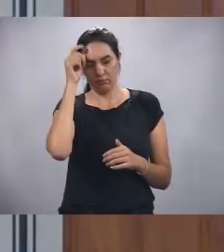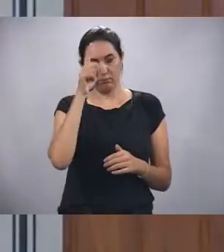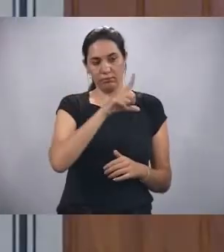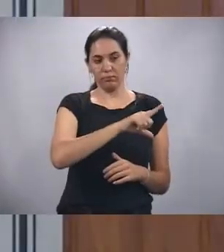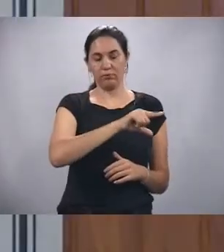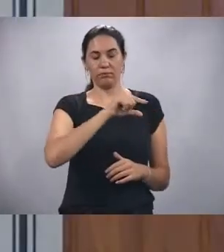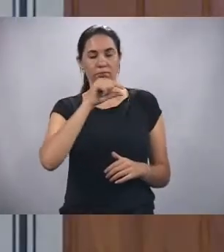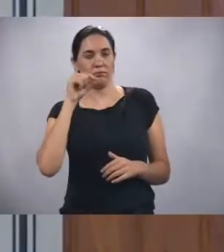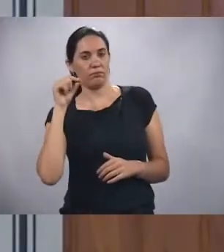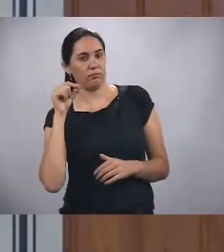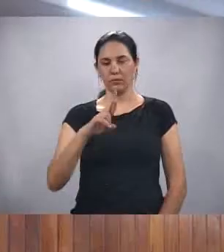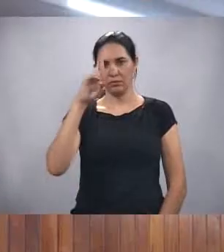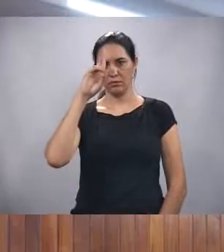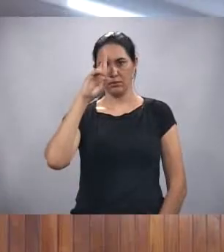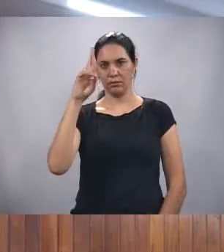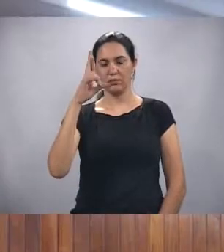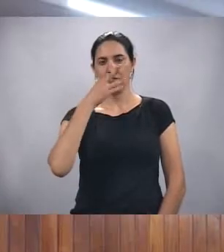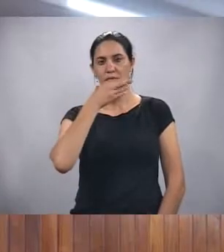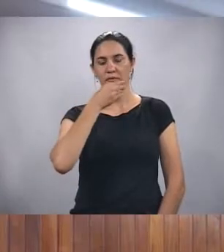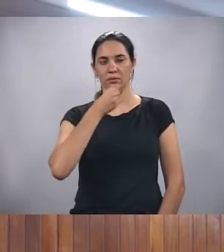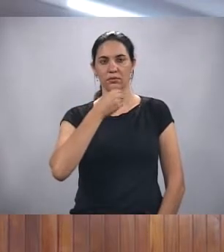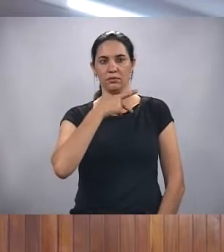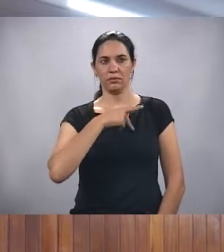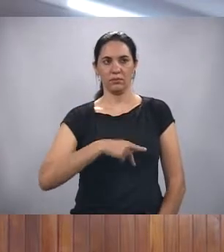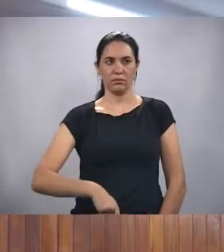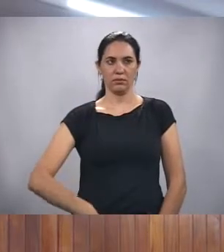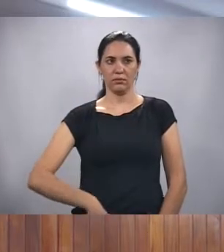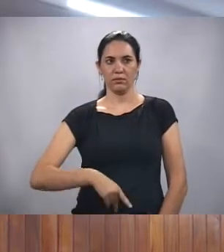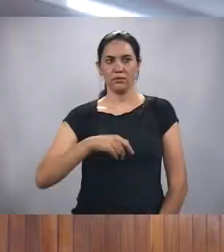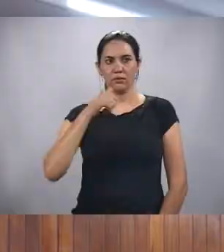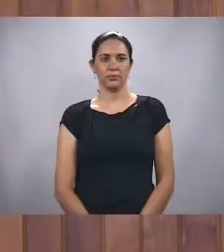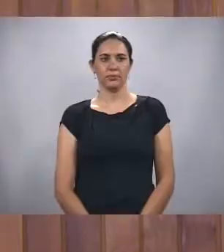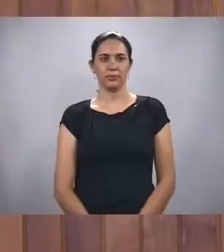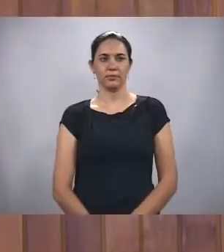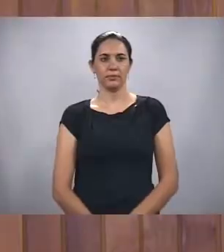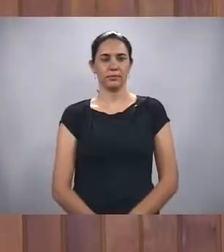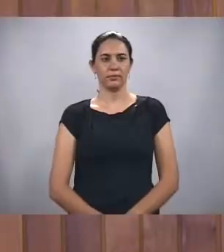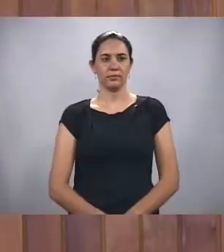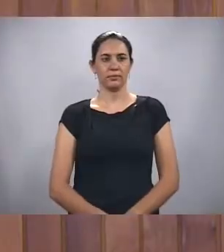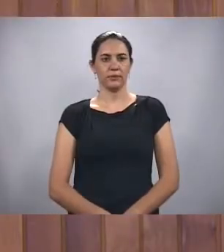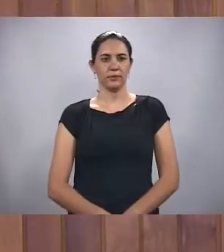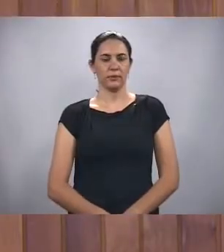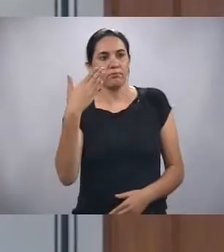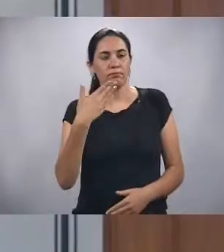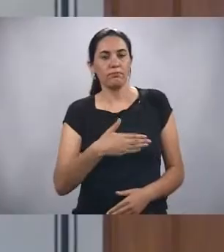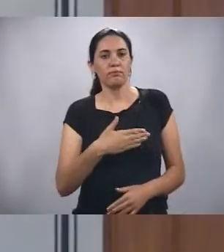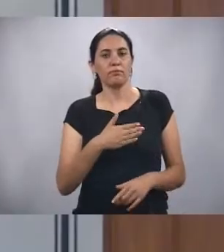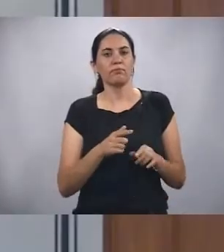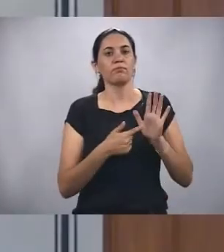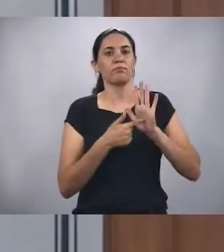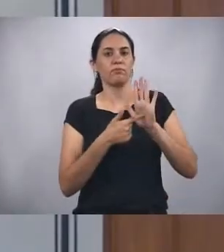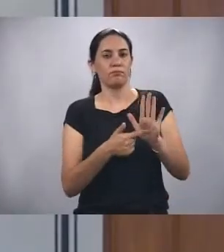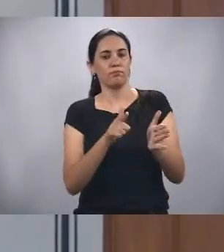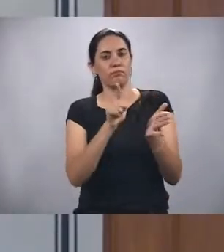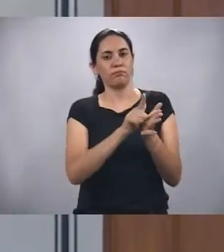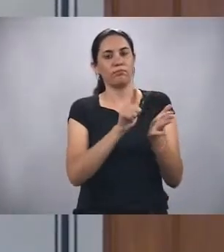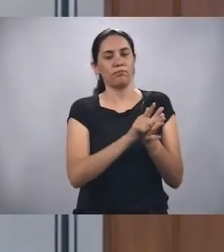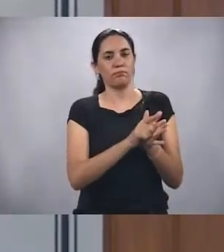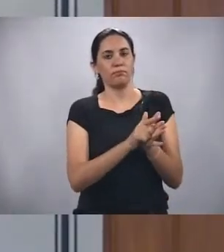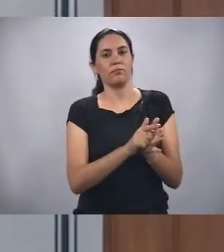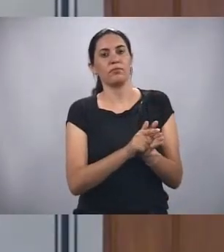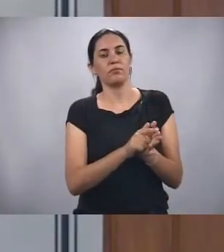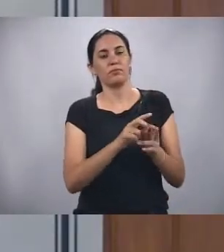e ficou decidido que Marília pode ter radares e outros dispositivos de segurança mas desde que sejam operados pela EMDURB